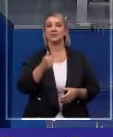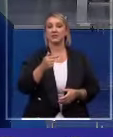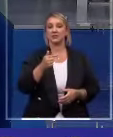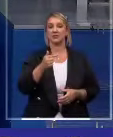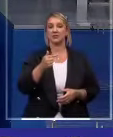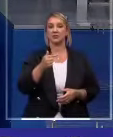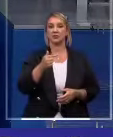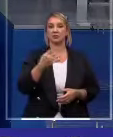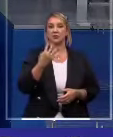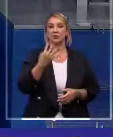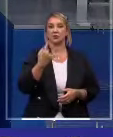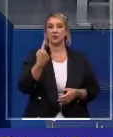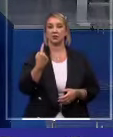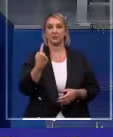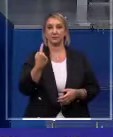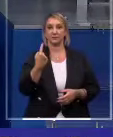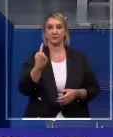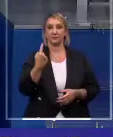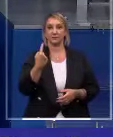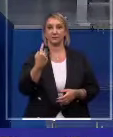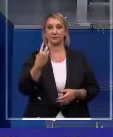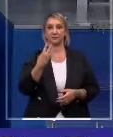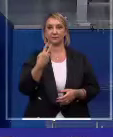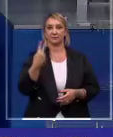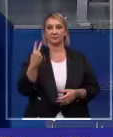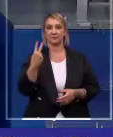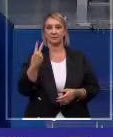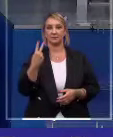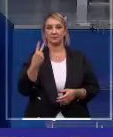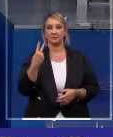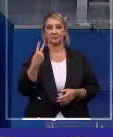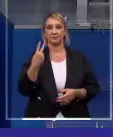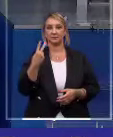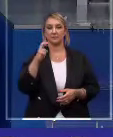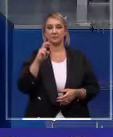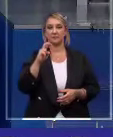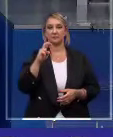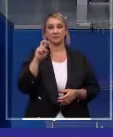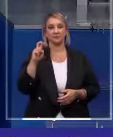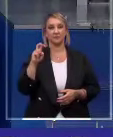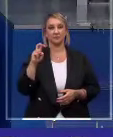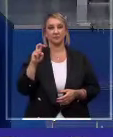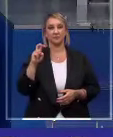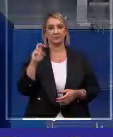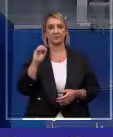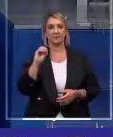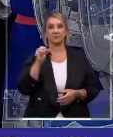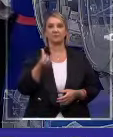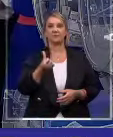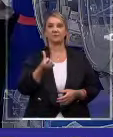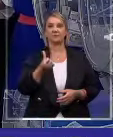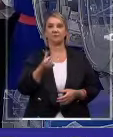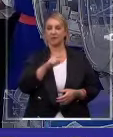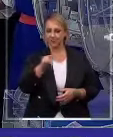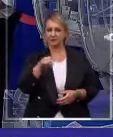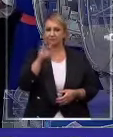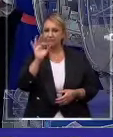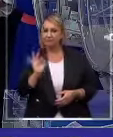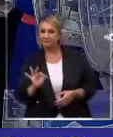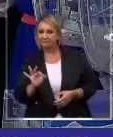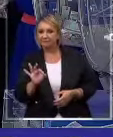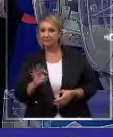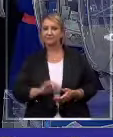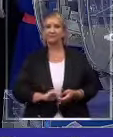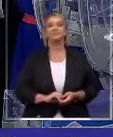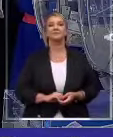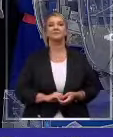27, 41, 32, 55, 06. Senhoras, confirmam, senhoras